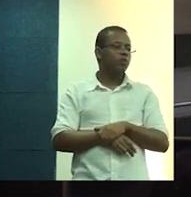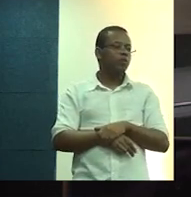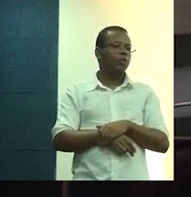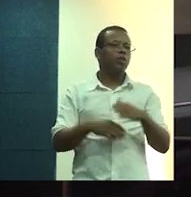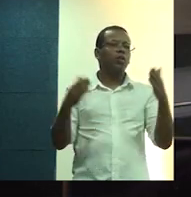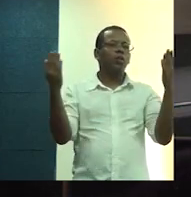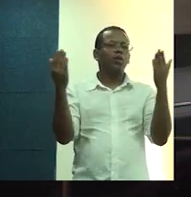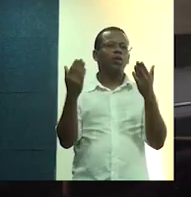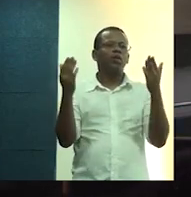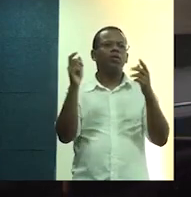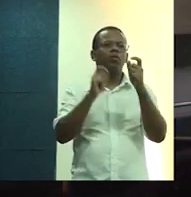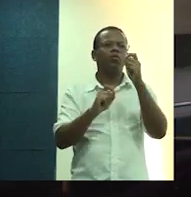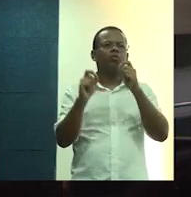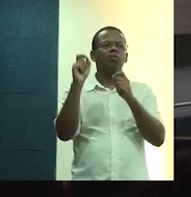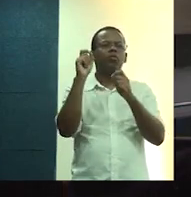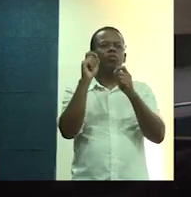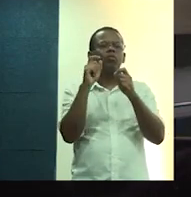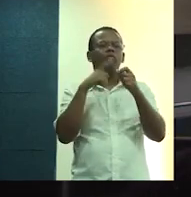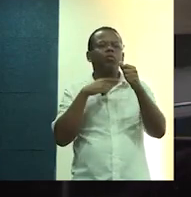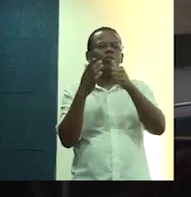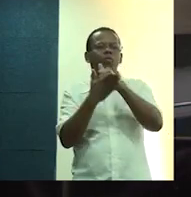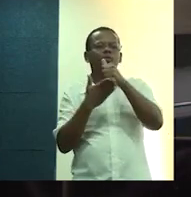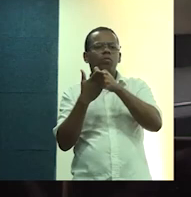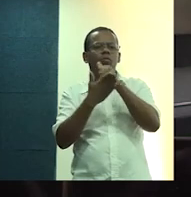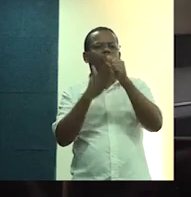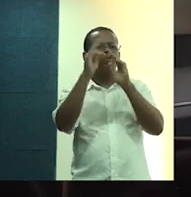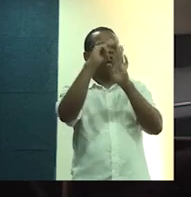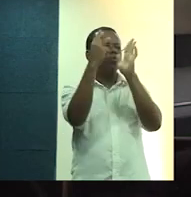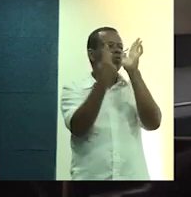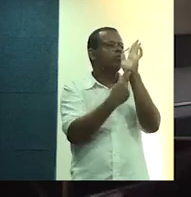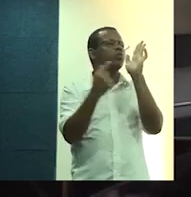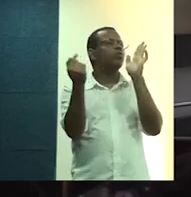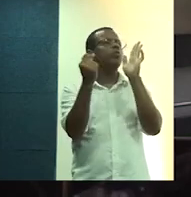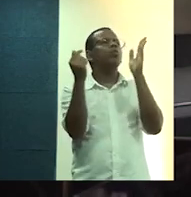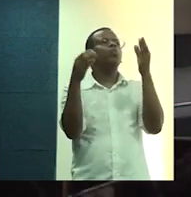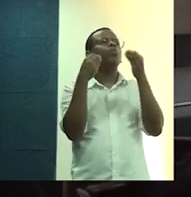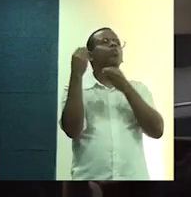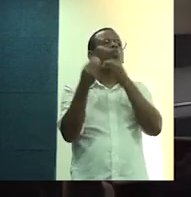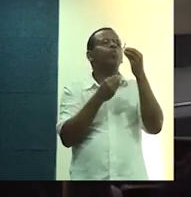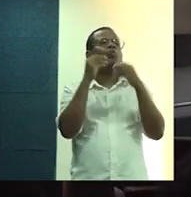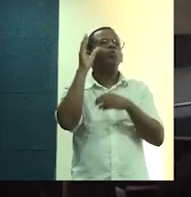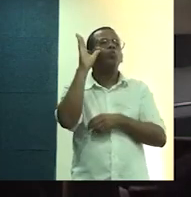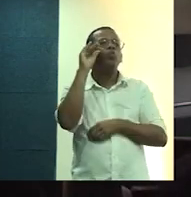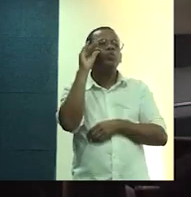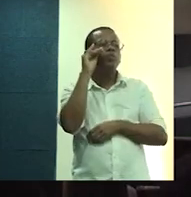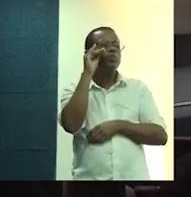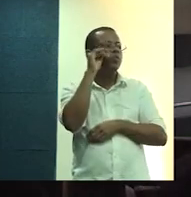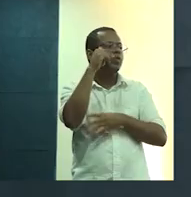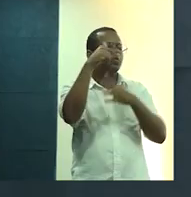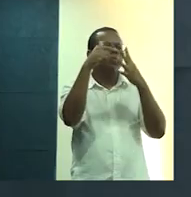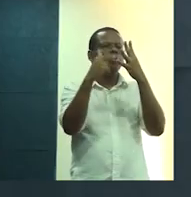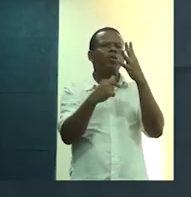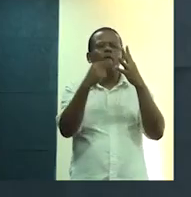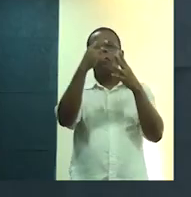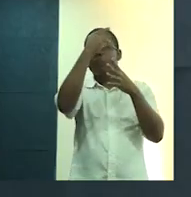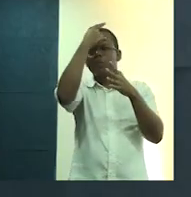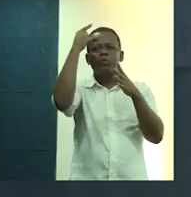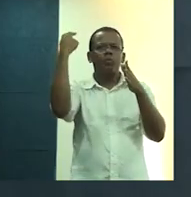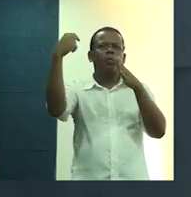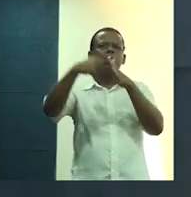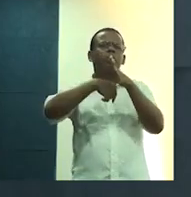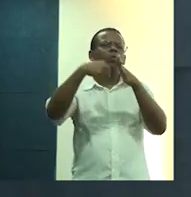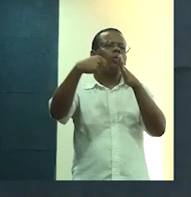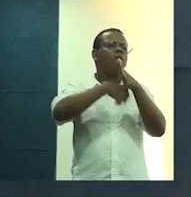E aí que consiste gente propriamente esse programa né Eu acho que essa é uma curiosidade várias pessoas têm perguntados